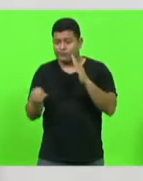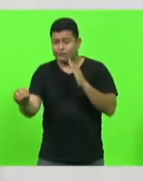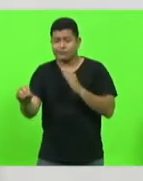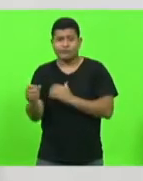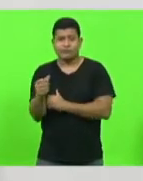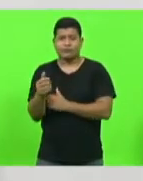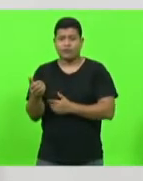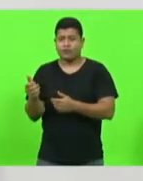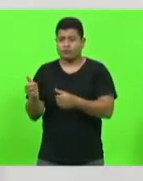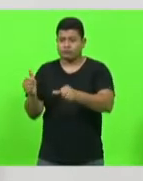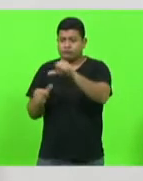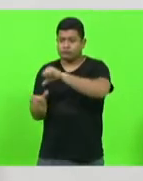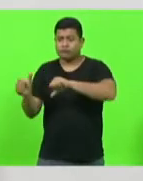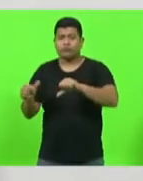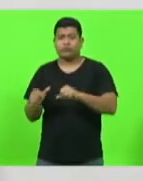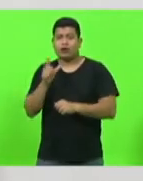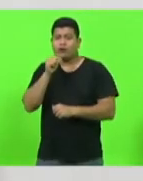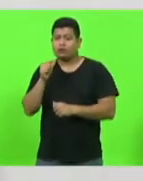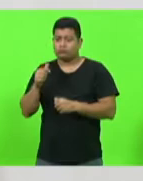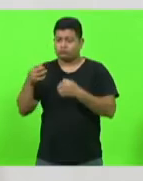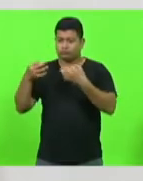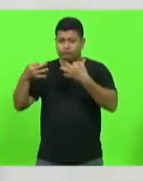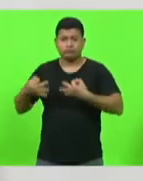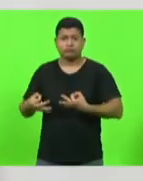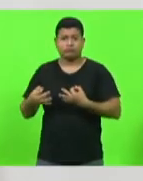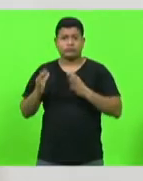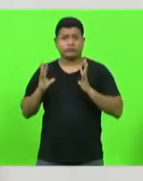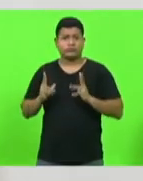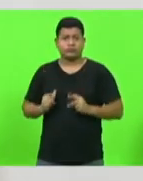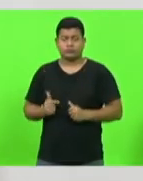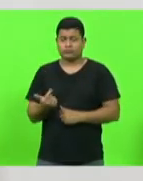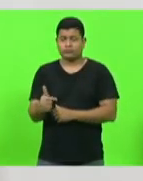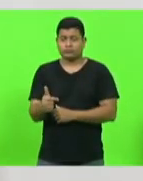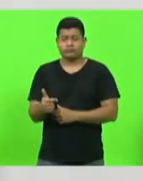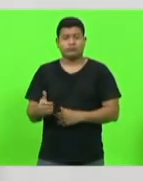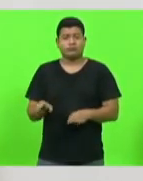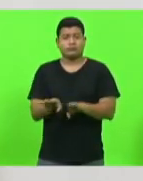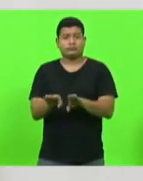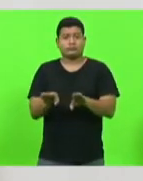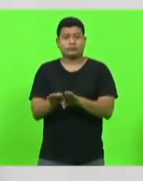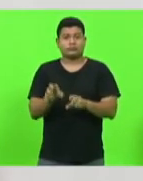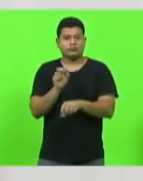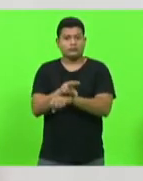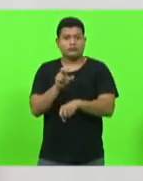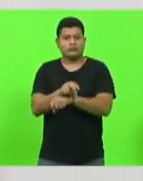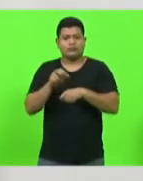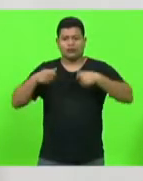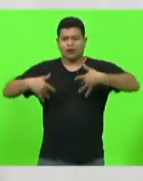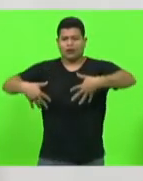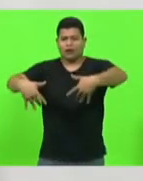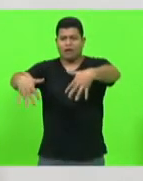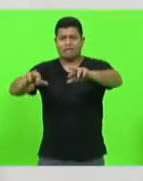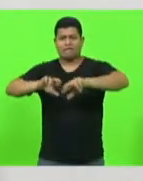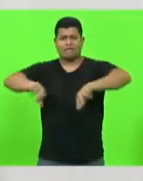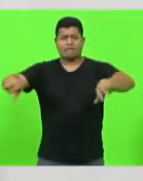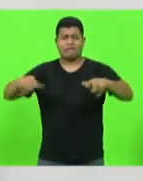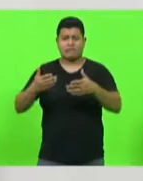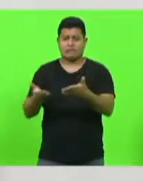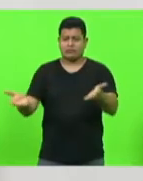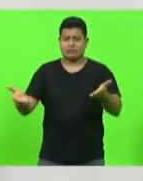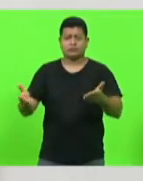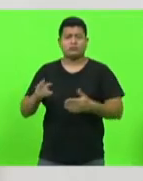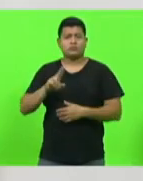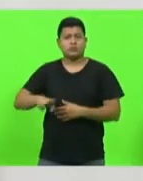Enfim, nós temos gargalos fortes, enormes na nossa sociedade, que temos que